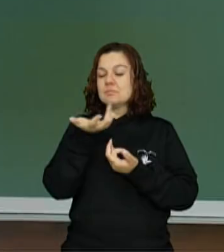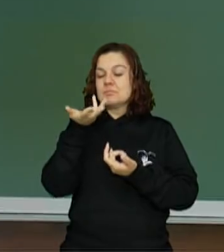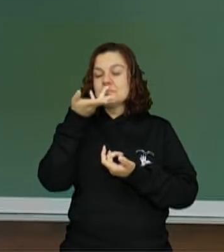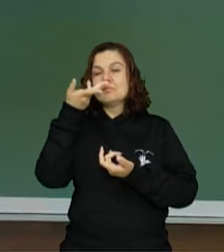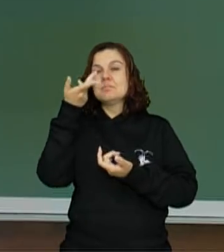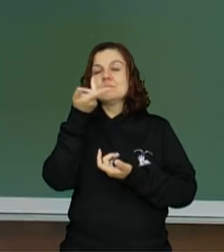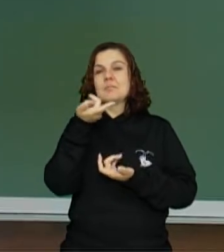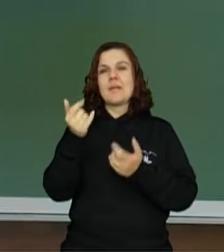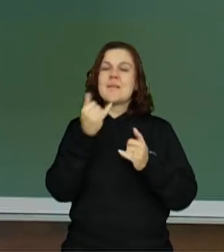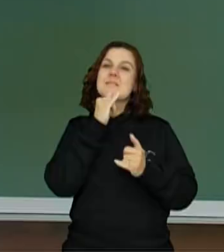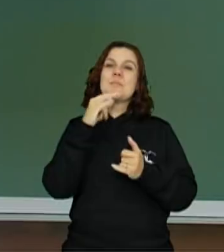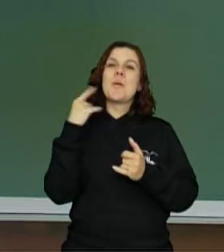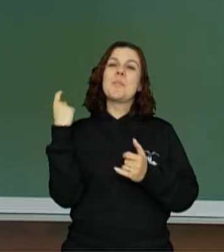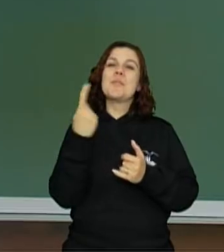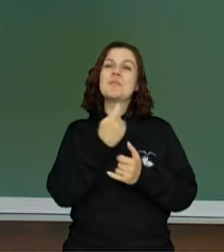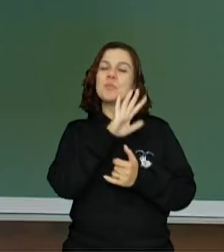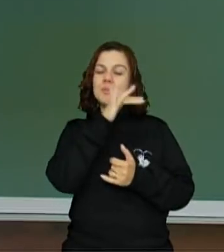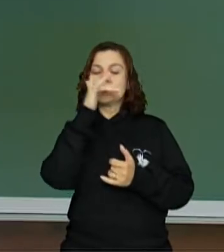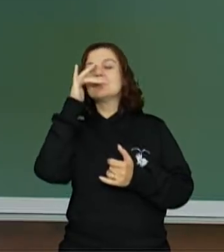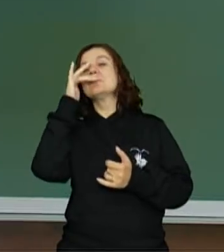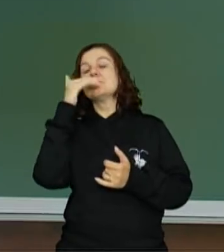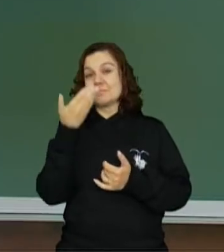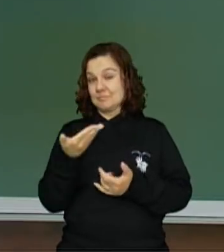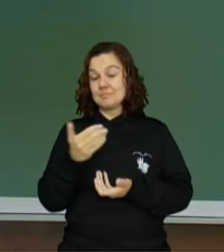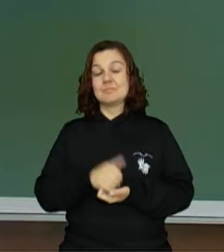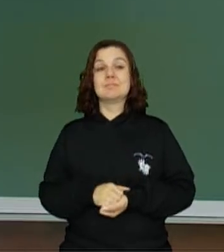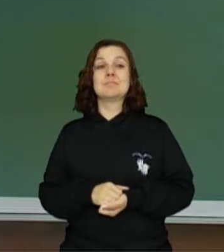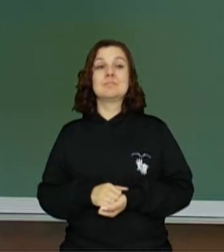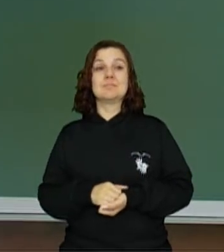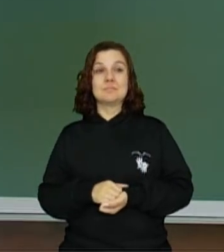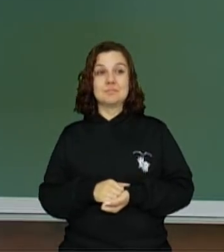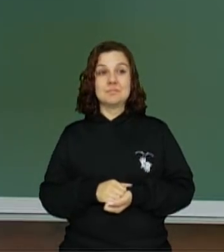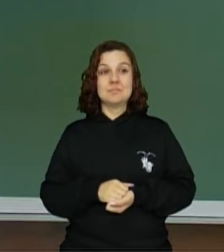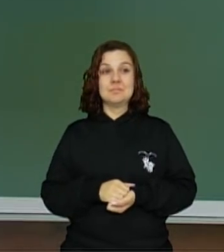uma fragrância maravilhosa, certo?